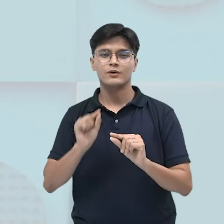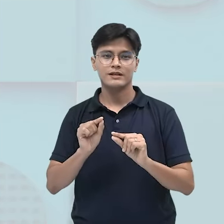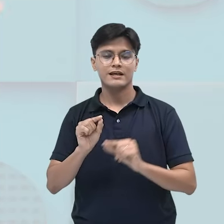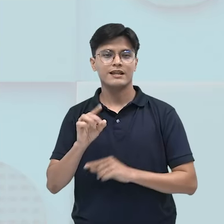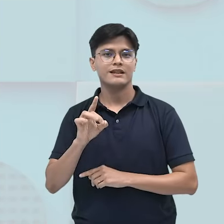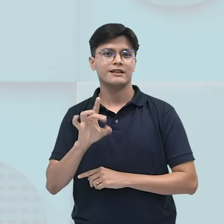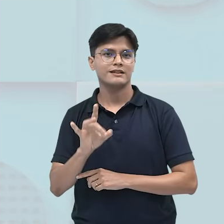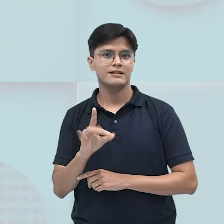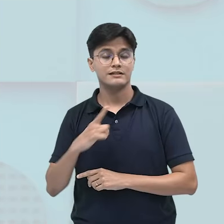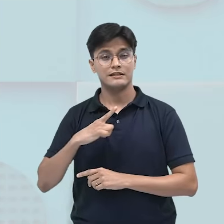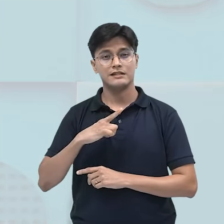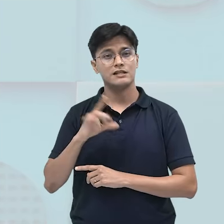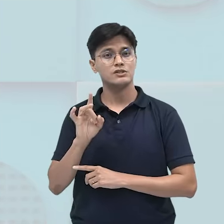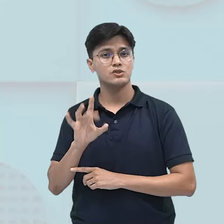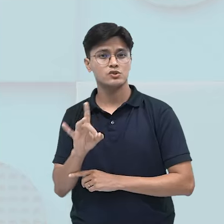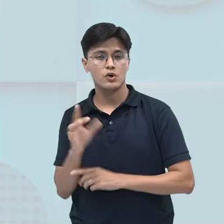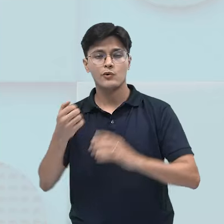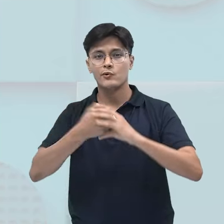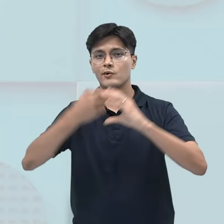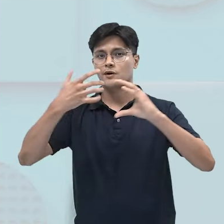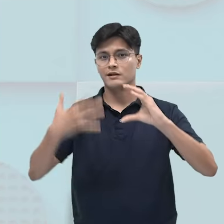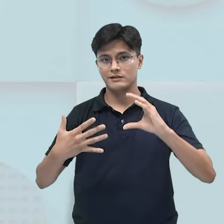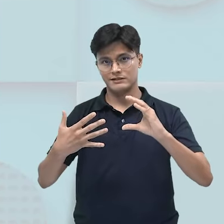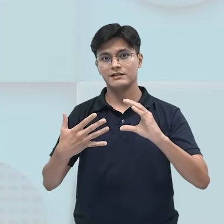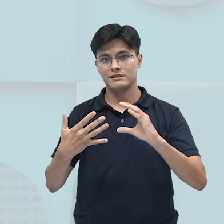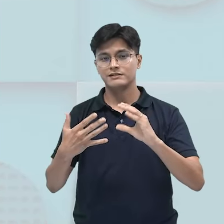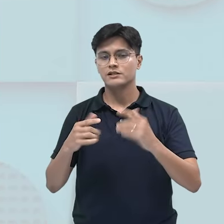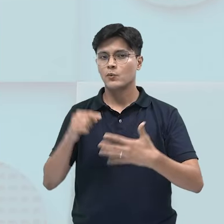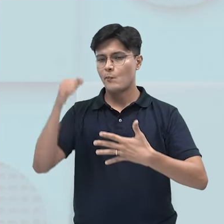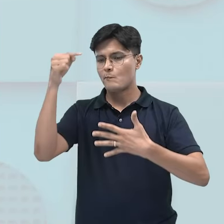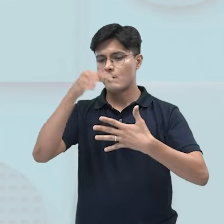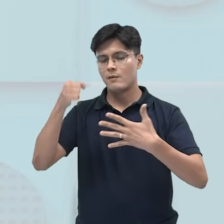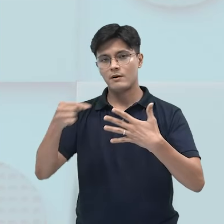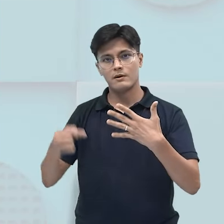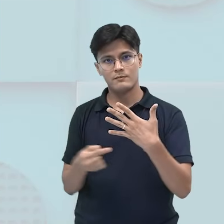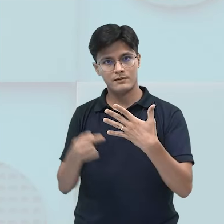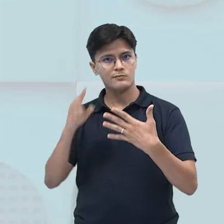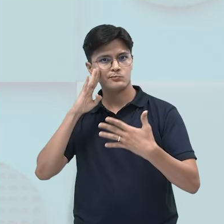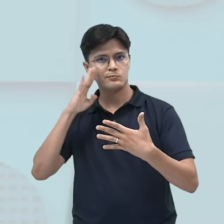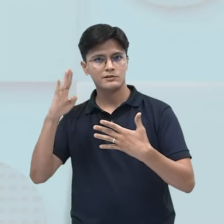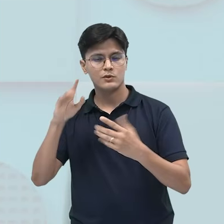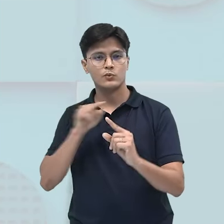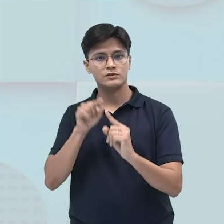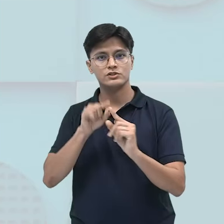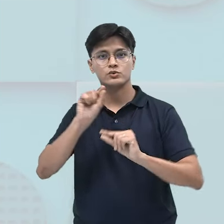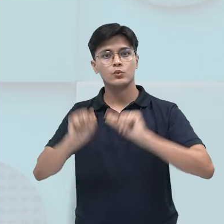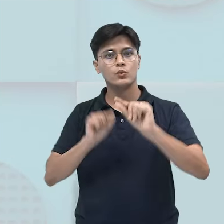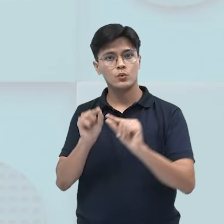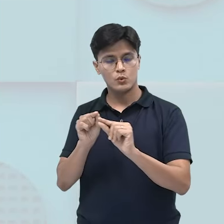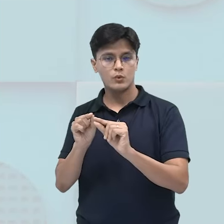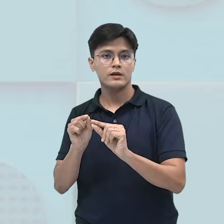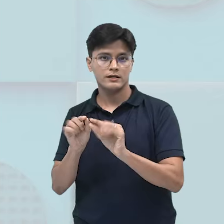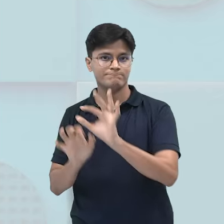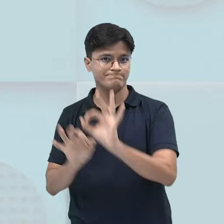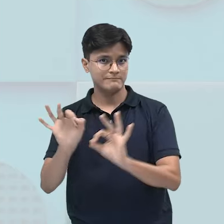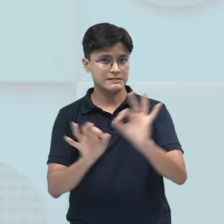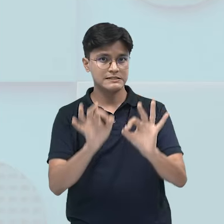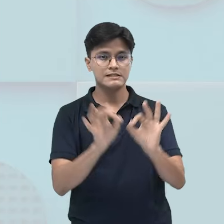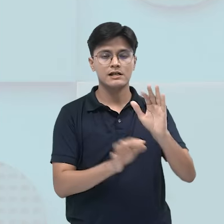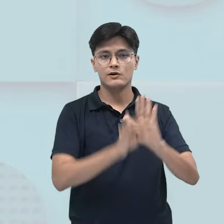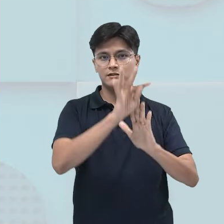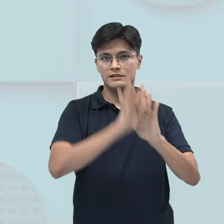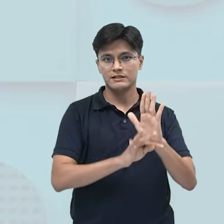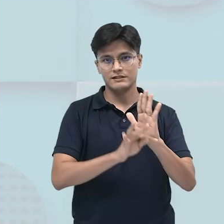vão apresentar características norteadoras para a construção do texto